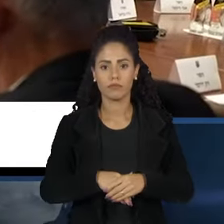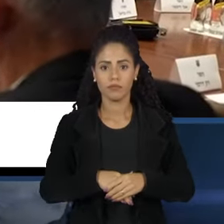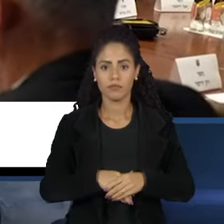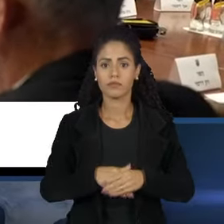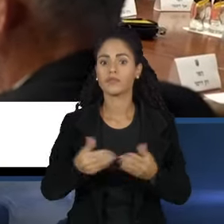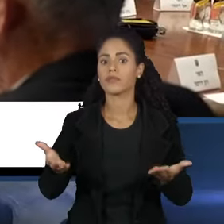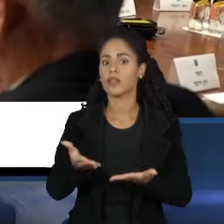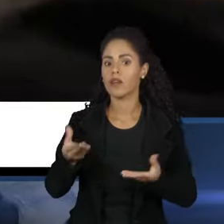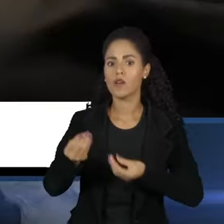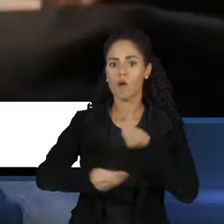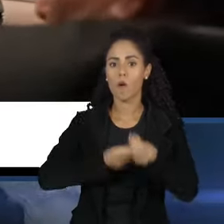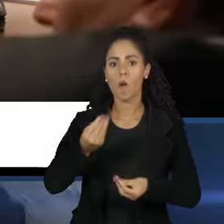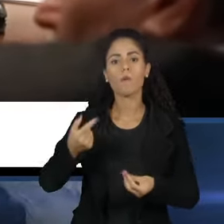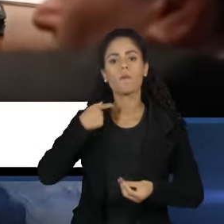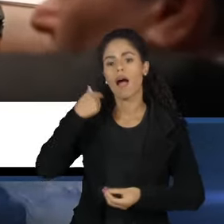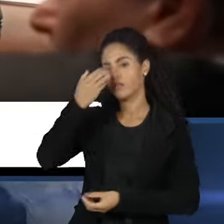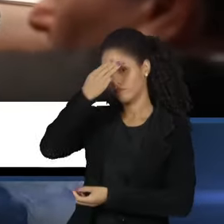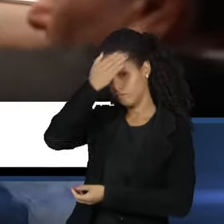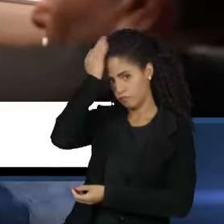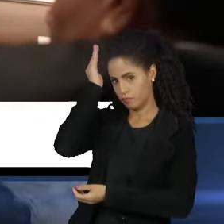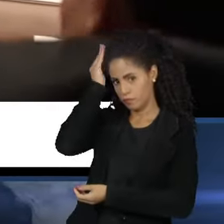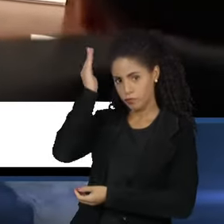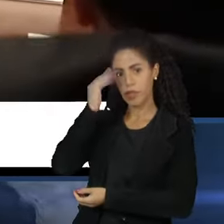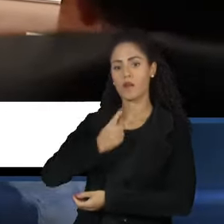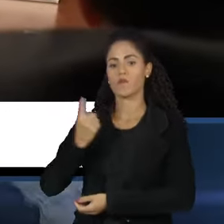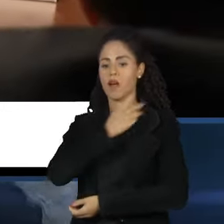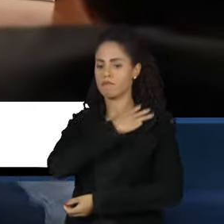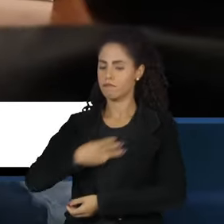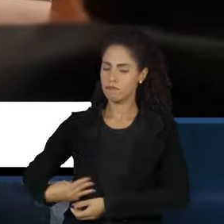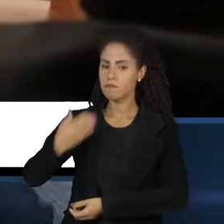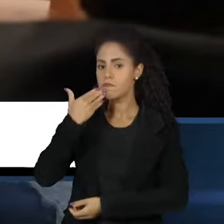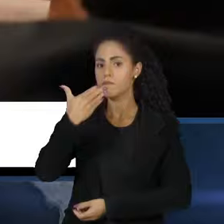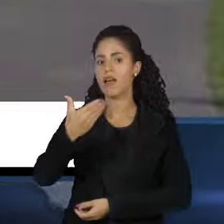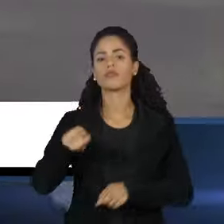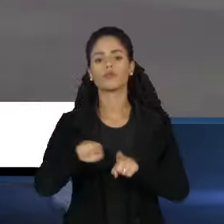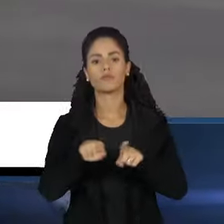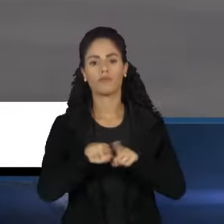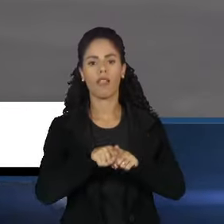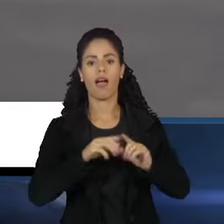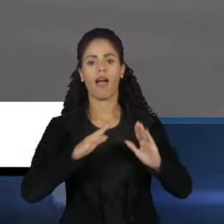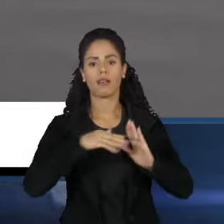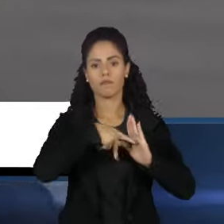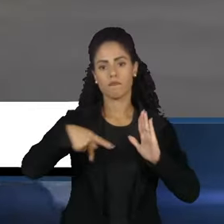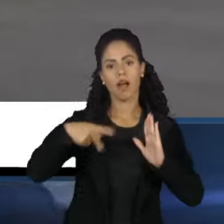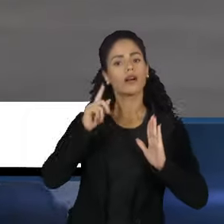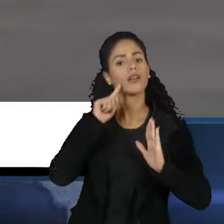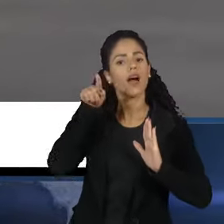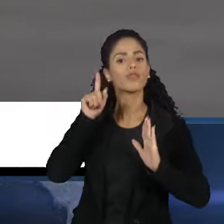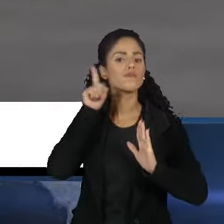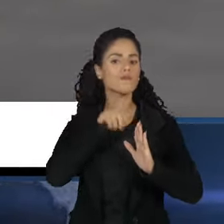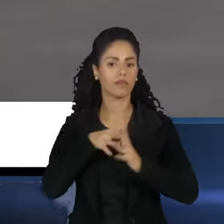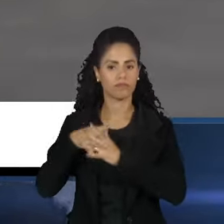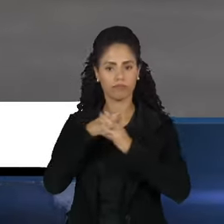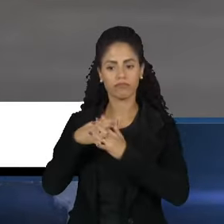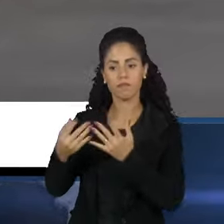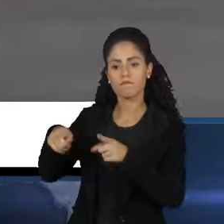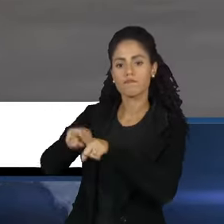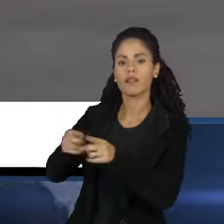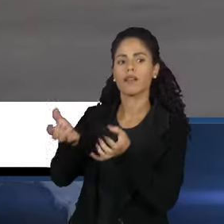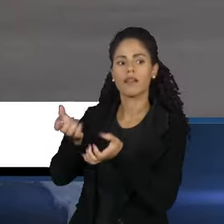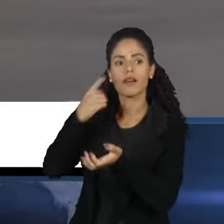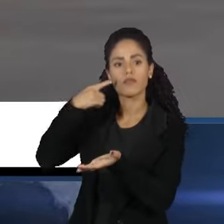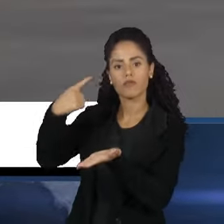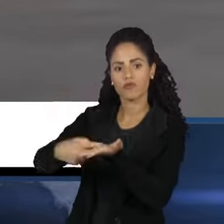Premier israelense Benjamin Netanyahu volta atrás e pede para a Casa Branca remarcar encontro com o presidente americano Joe